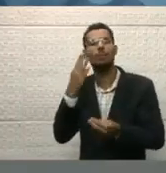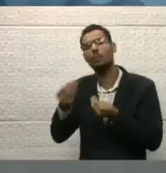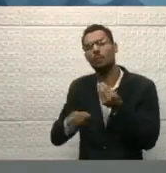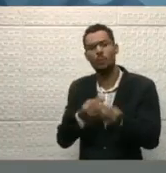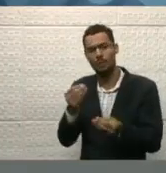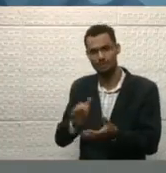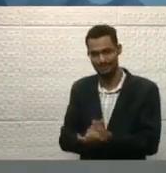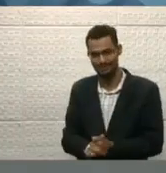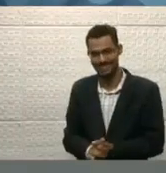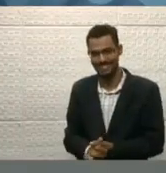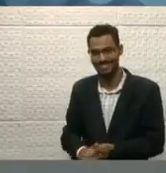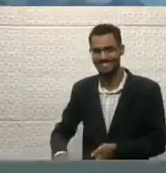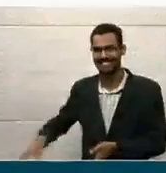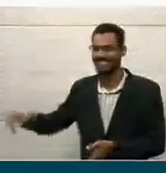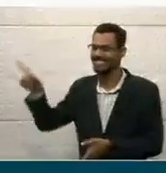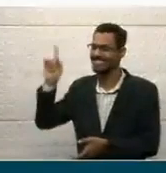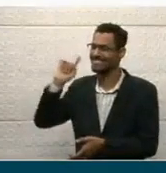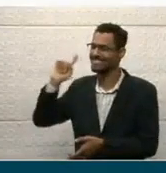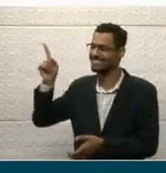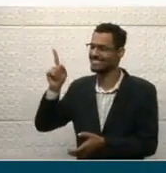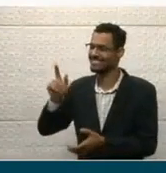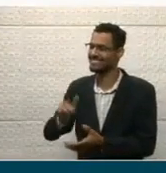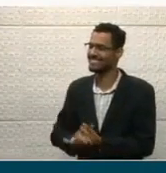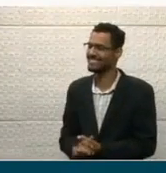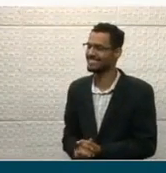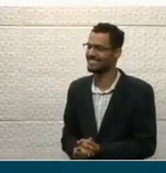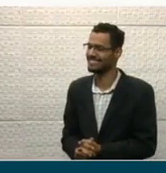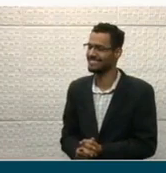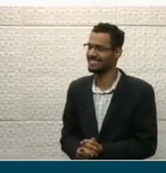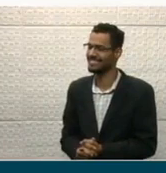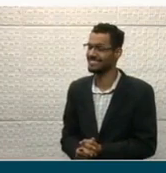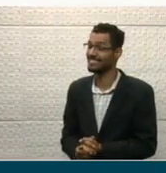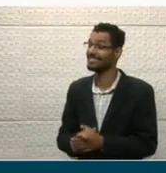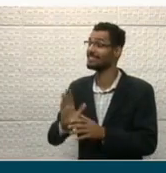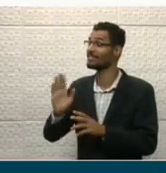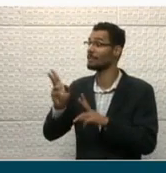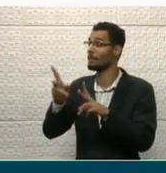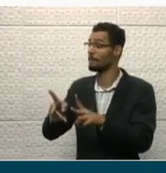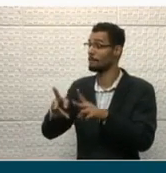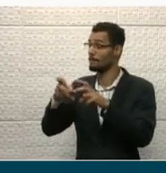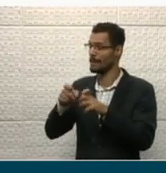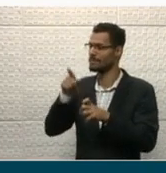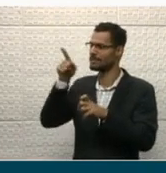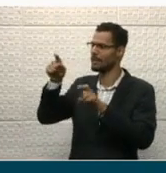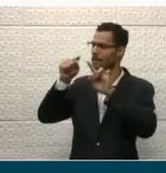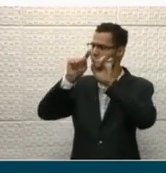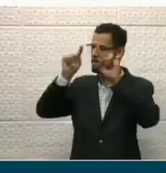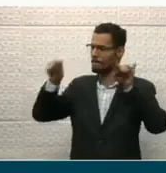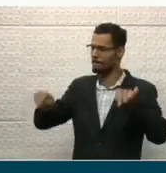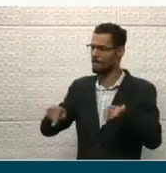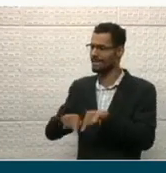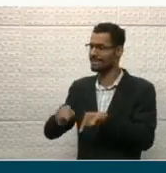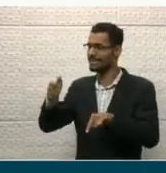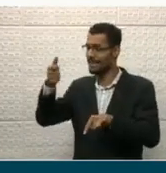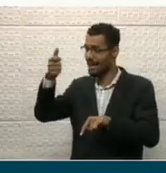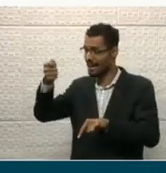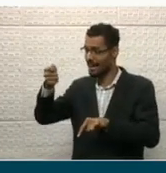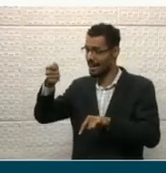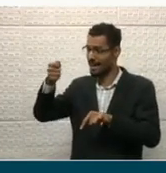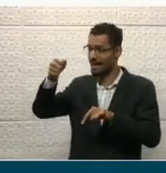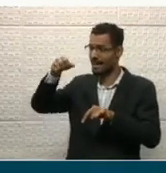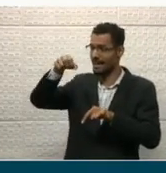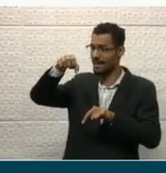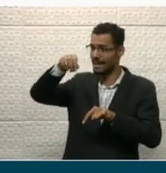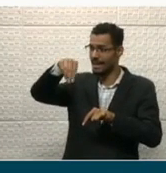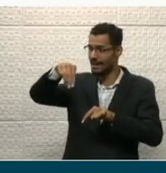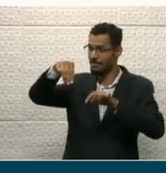sua expressão. Então, vamos ao quadro observar. Então, nós já vimos que se temos uma matriz A de M por